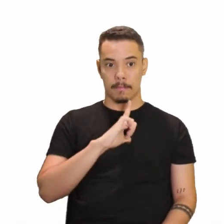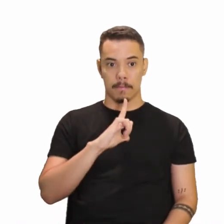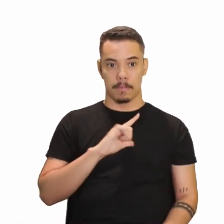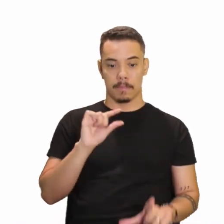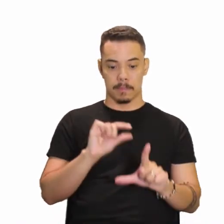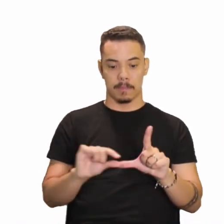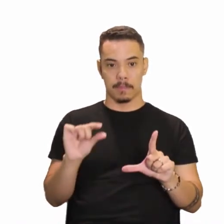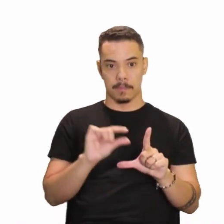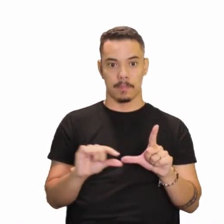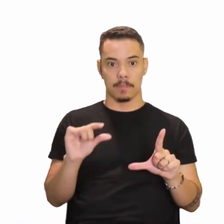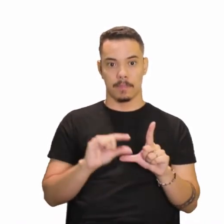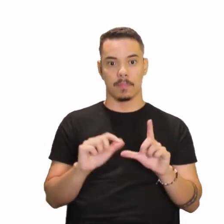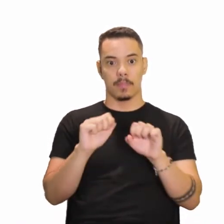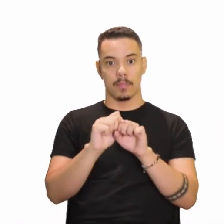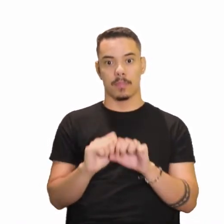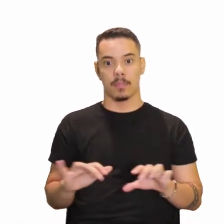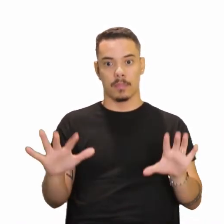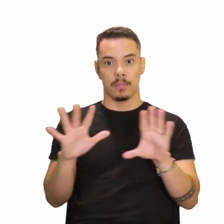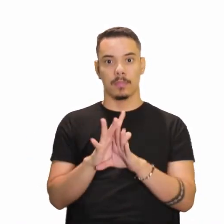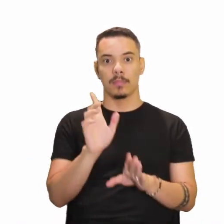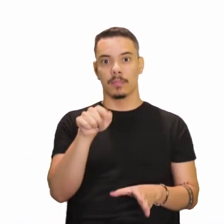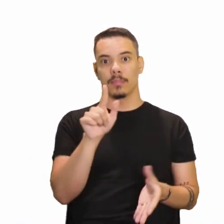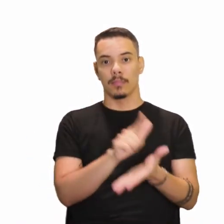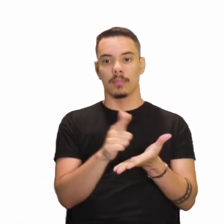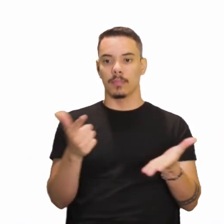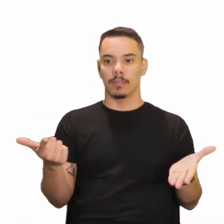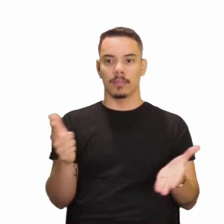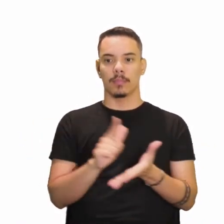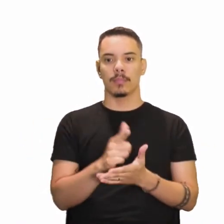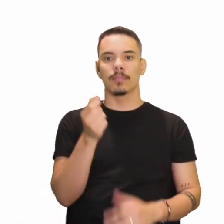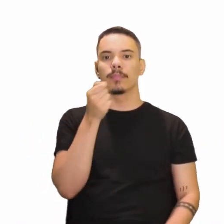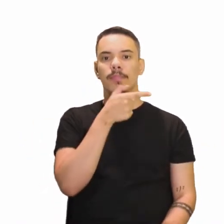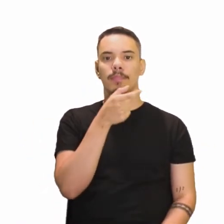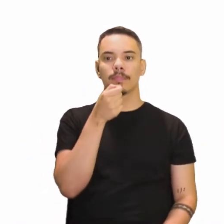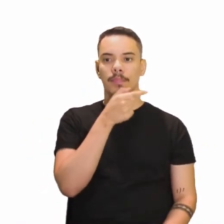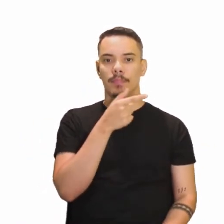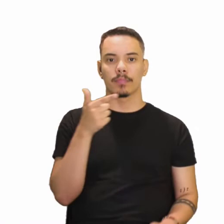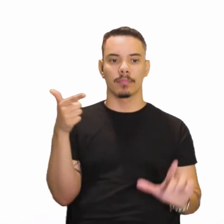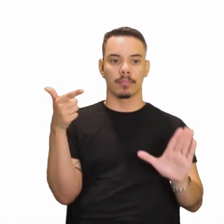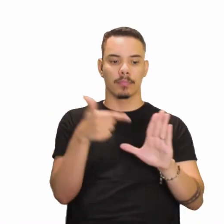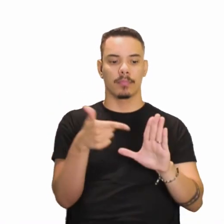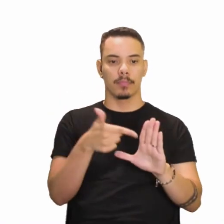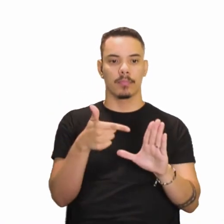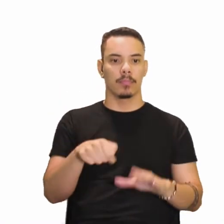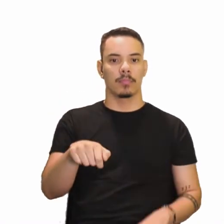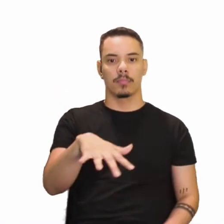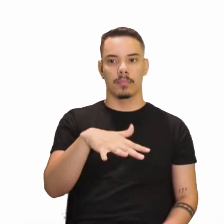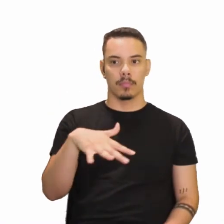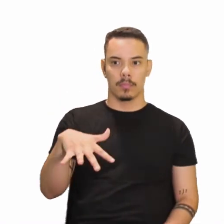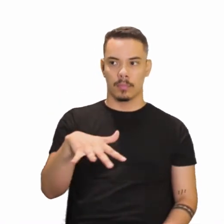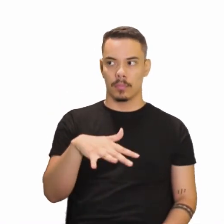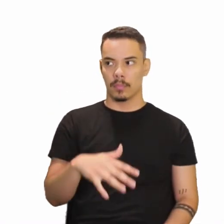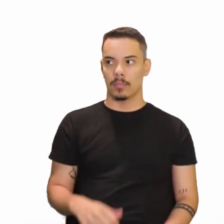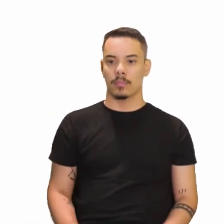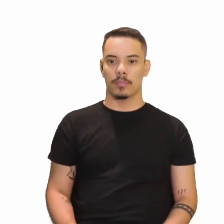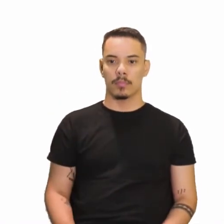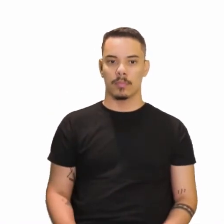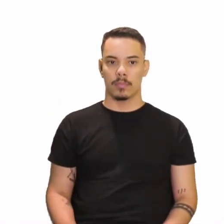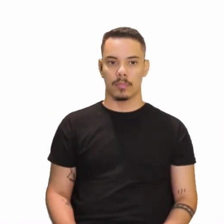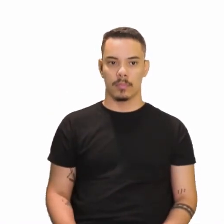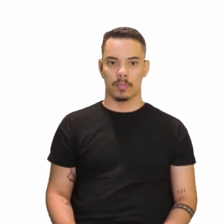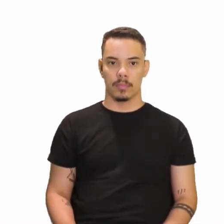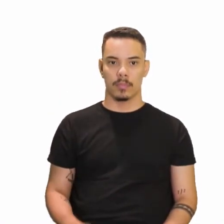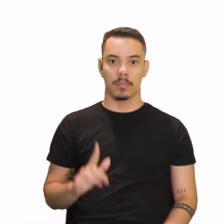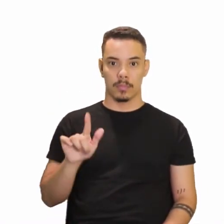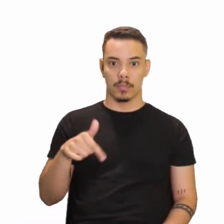é considerado um gênio jornalístico que satiriza uma situação a charge